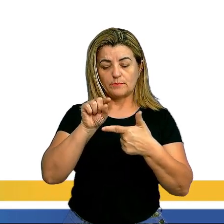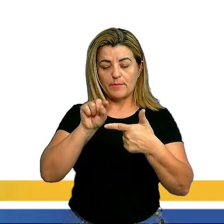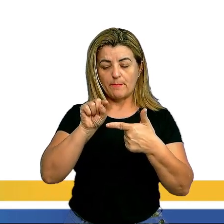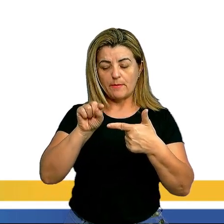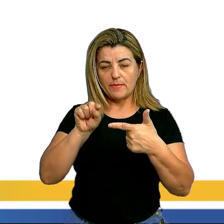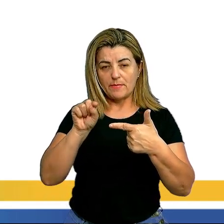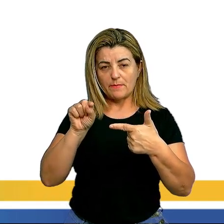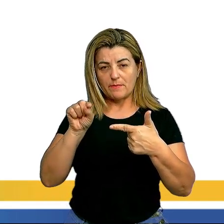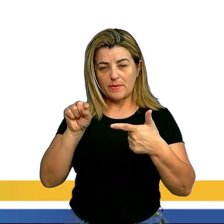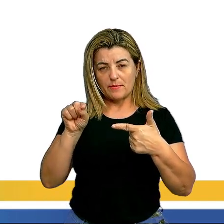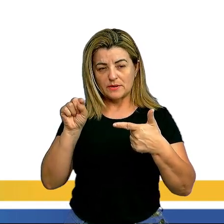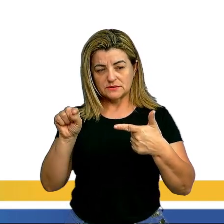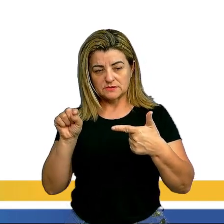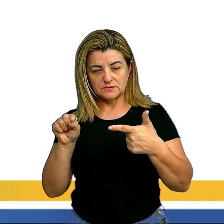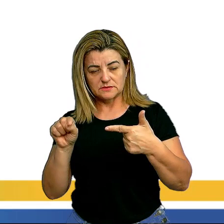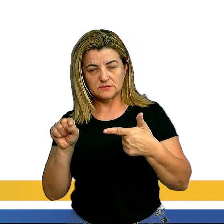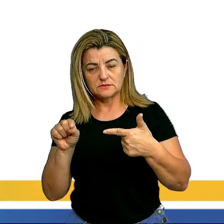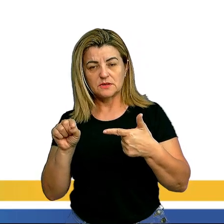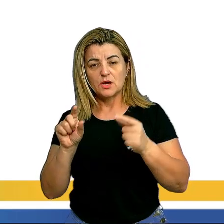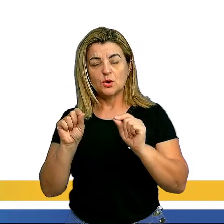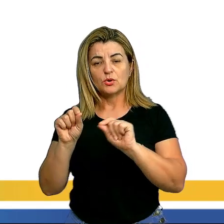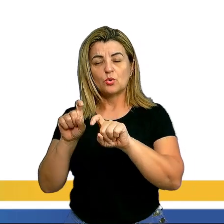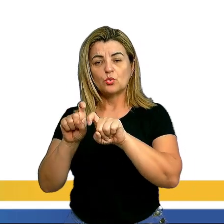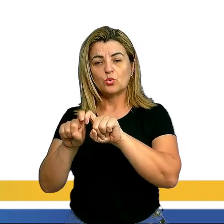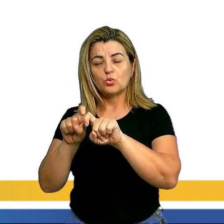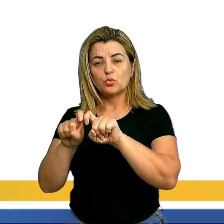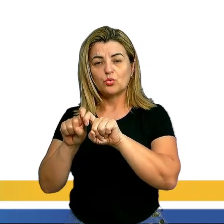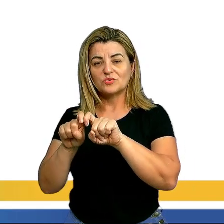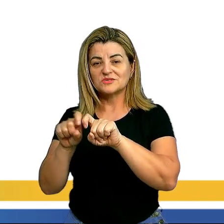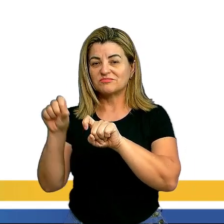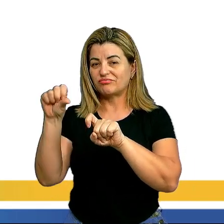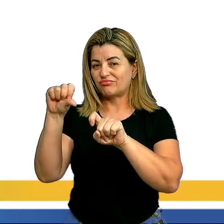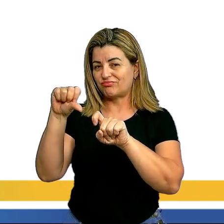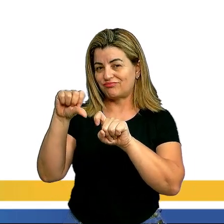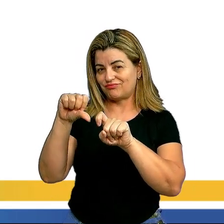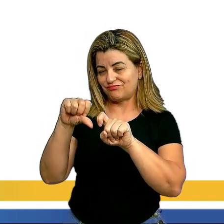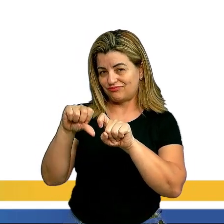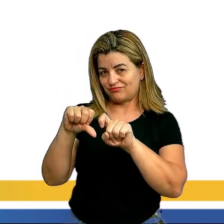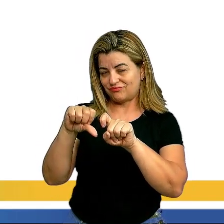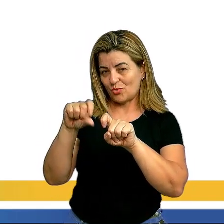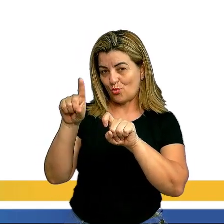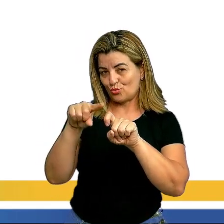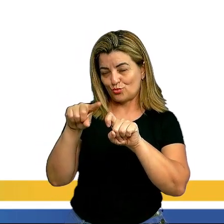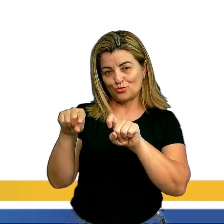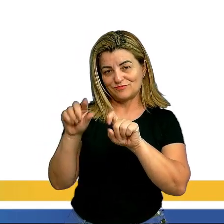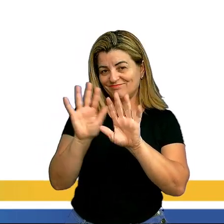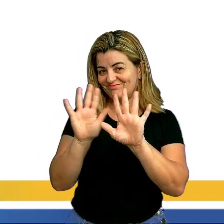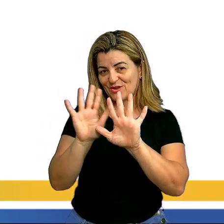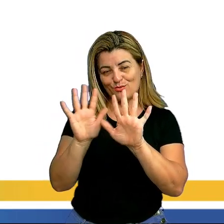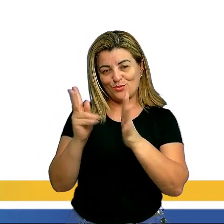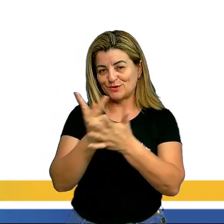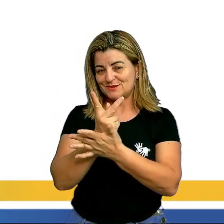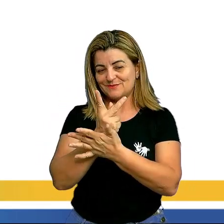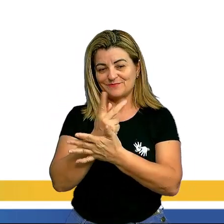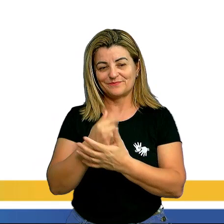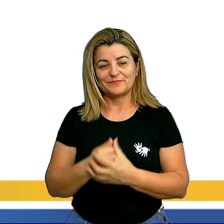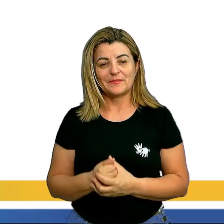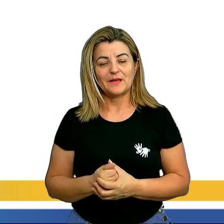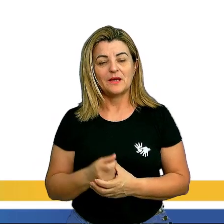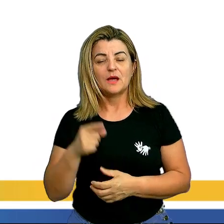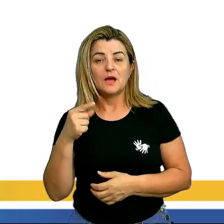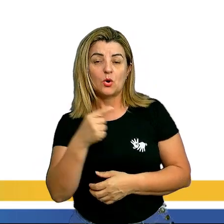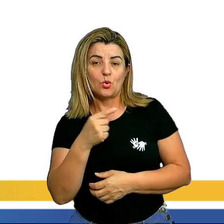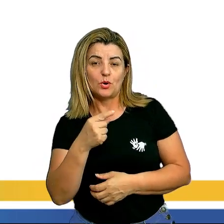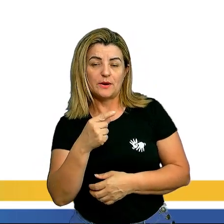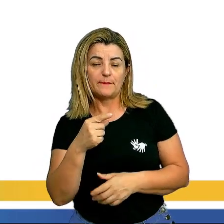falando o quê? Que a polinização induzida é inviável ou nula, ou seja, não aconteceu. E agora a questão